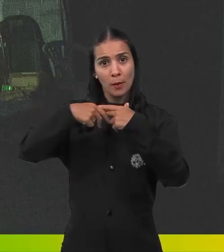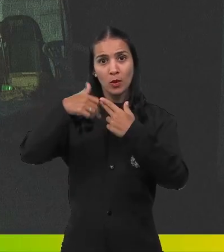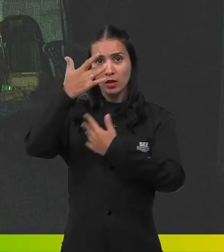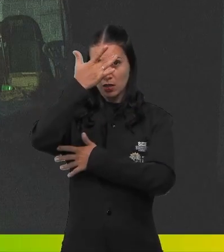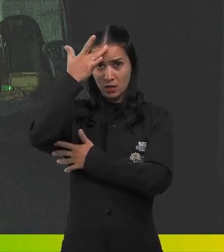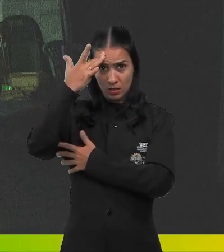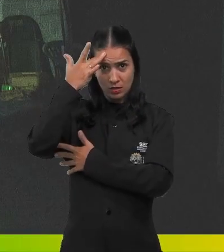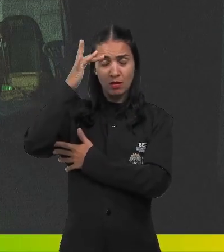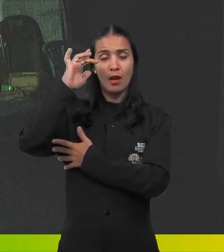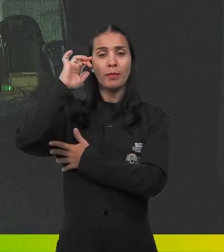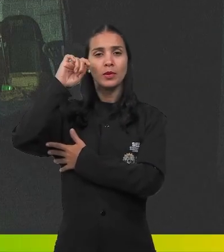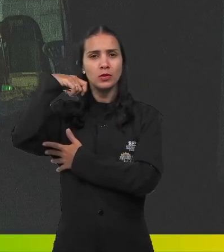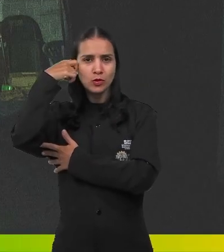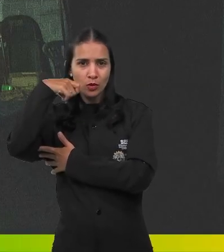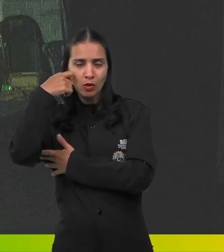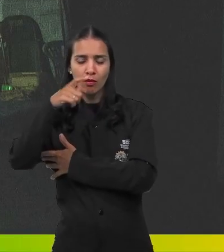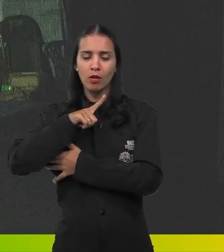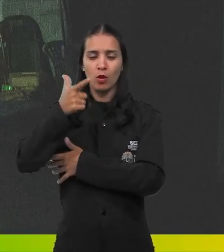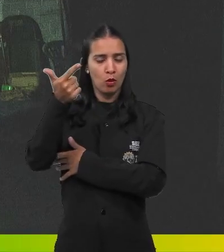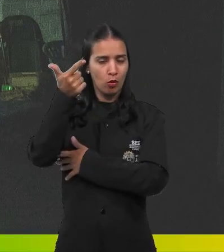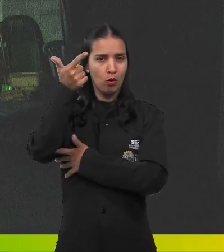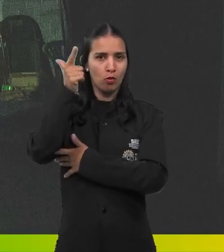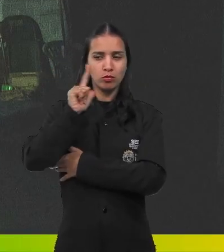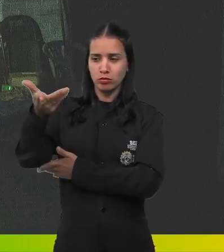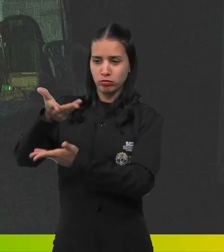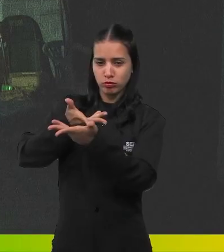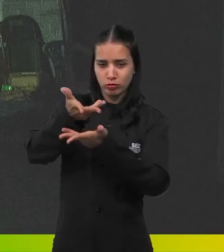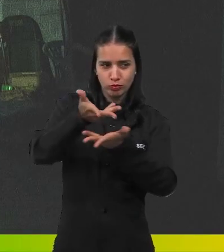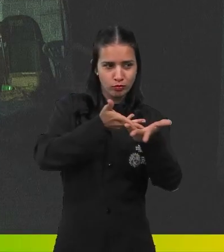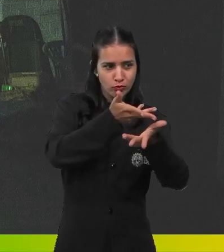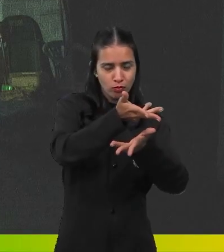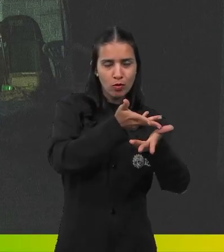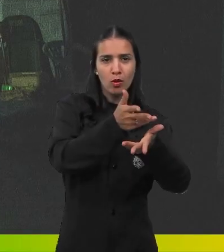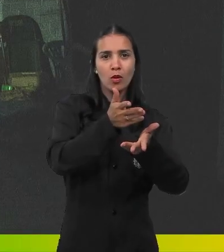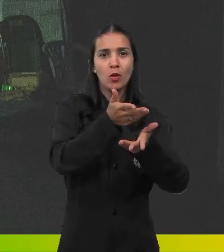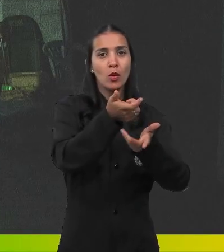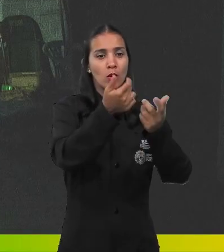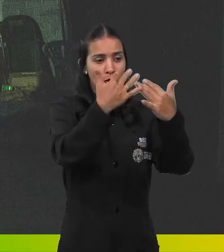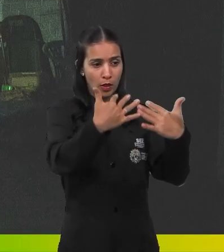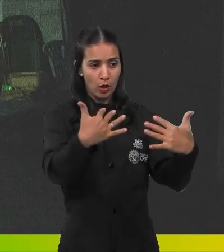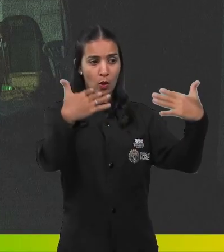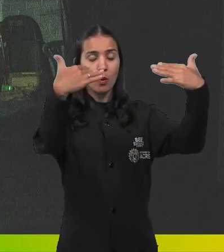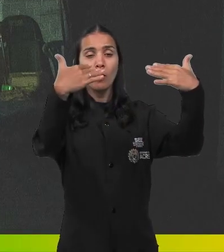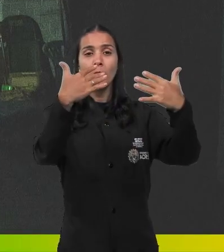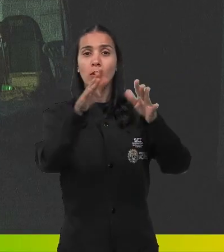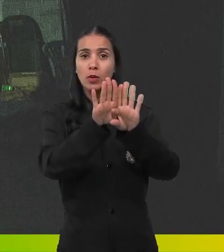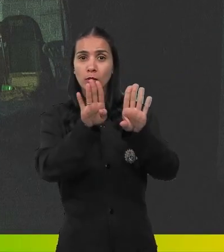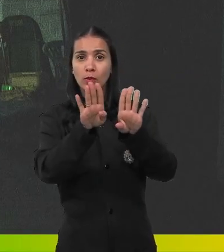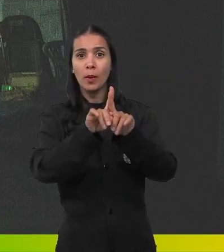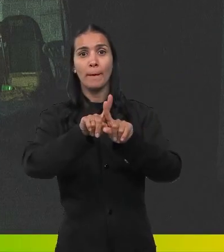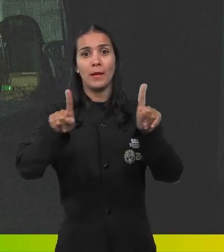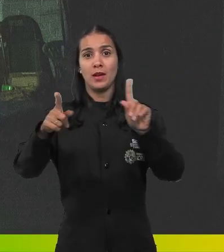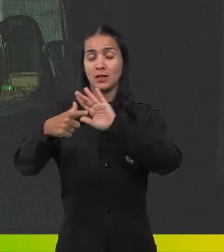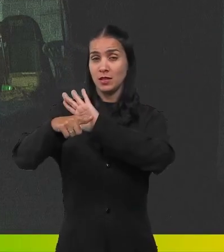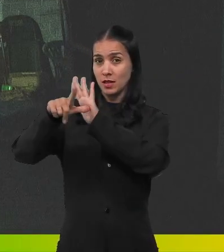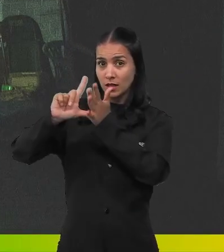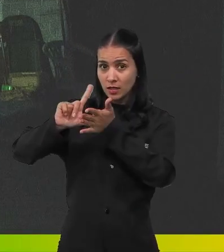interagir com esse cenário virtual na peça. Então, até então, o público ainda era ao vivo,